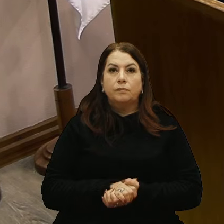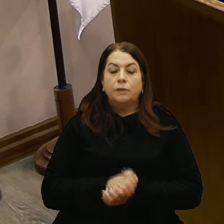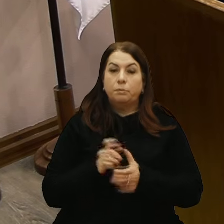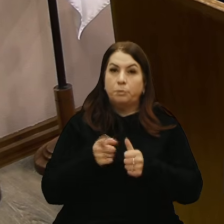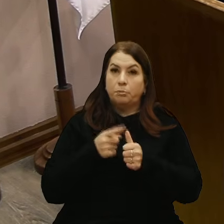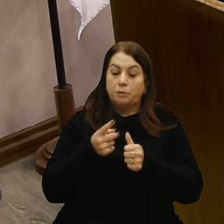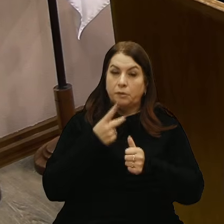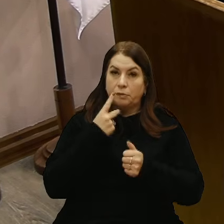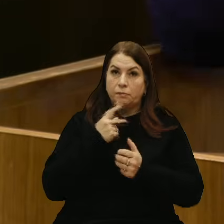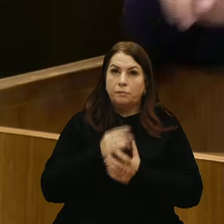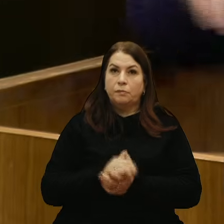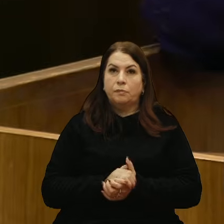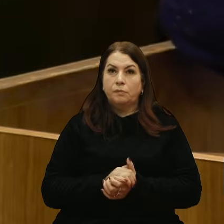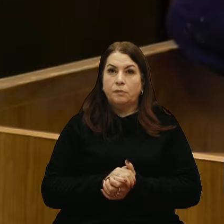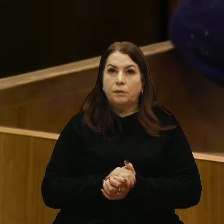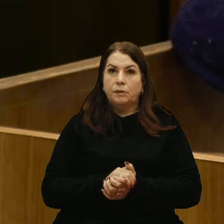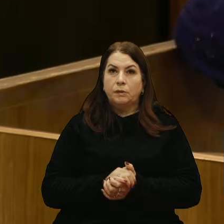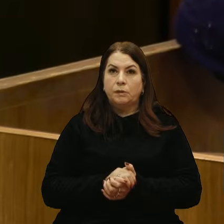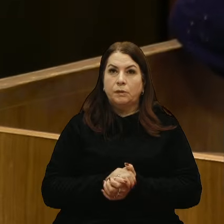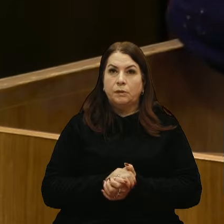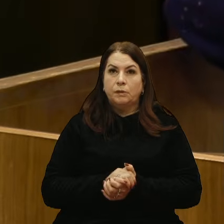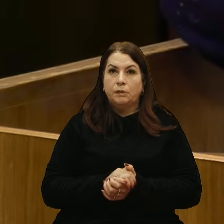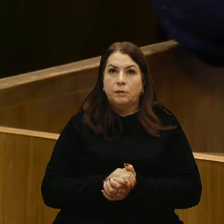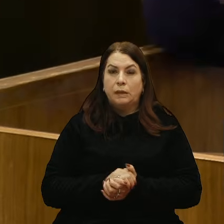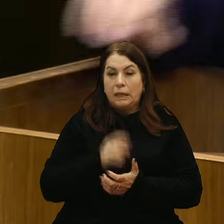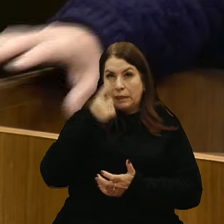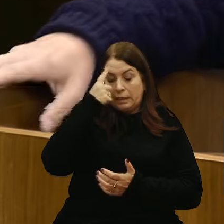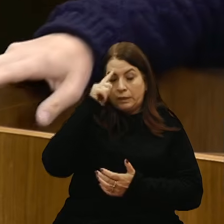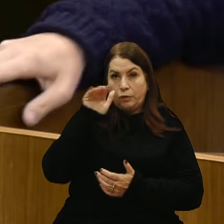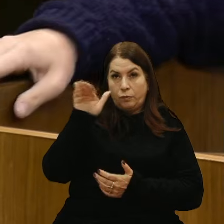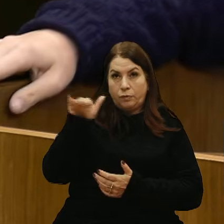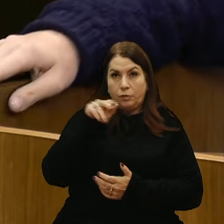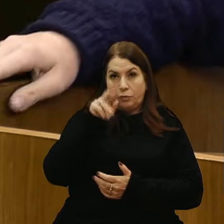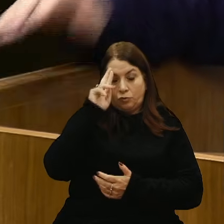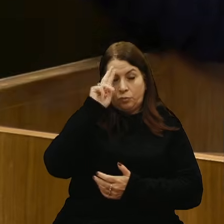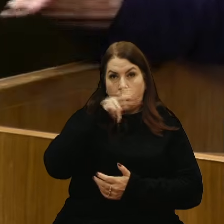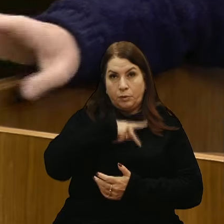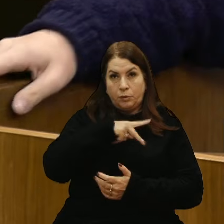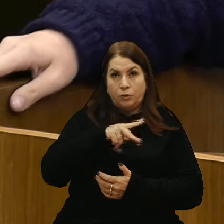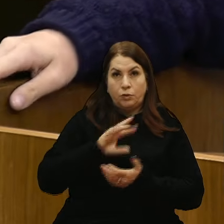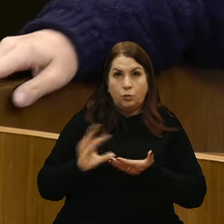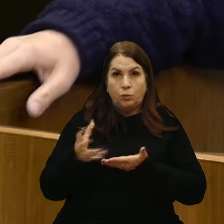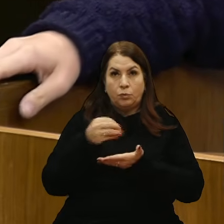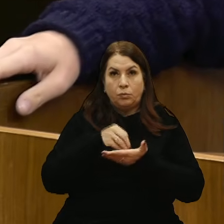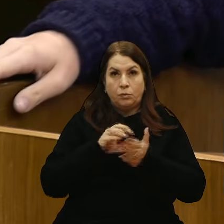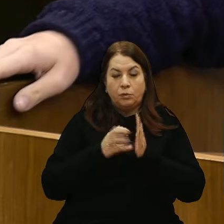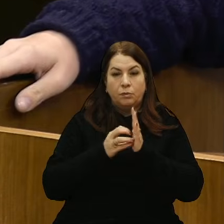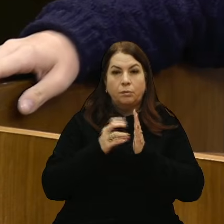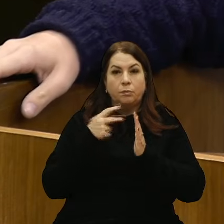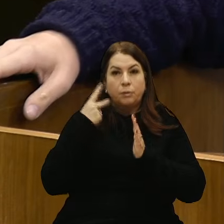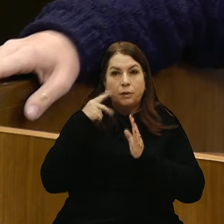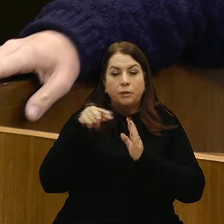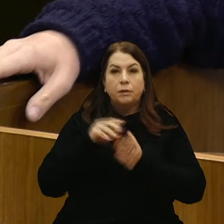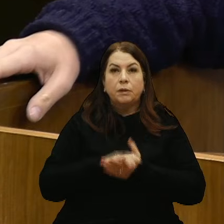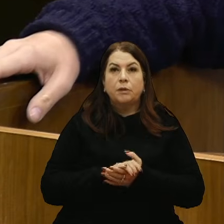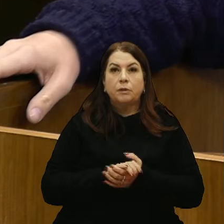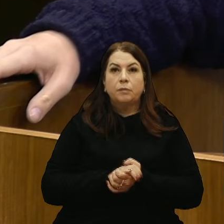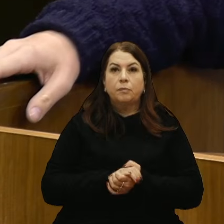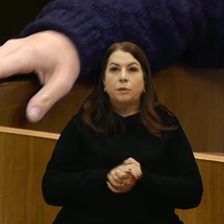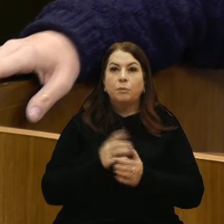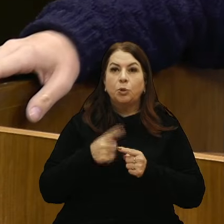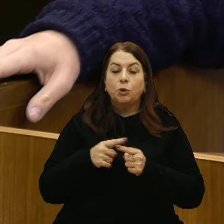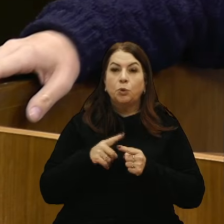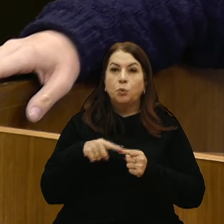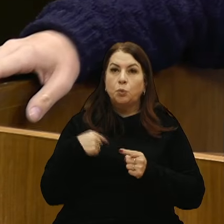primeiro dizer que a iniciativa de convocar o diretor-presidente da Codeca foi da nossa bancada. Porque